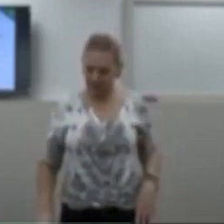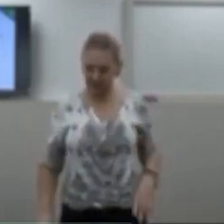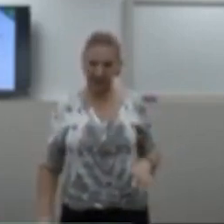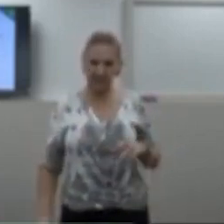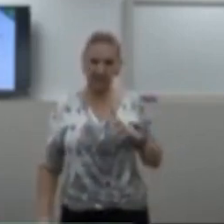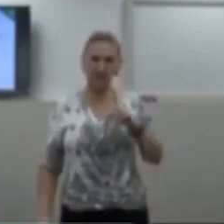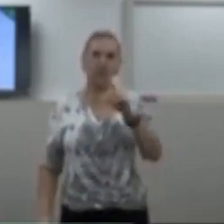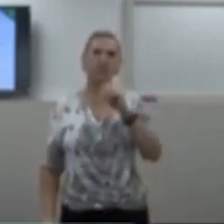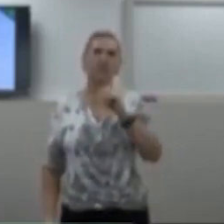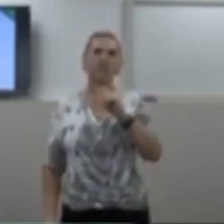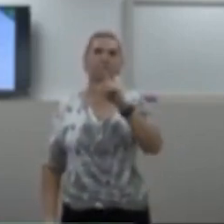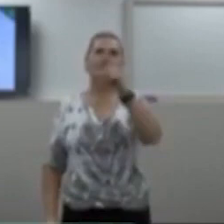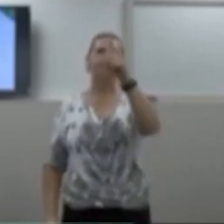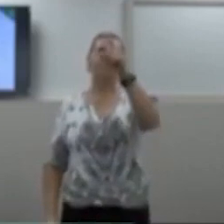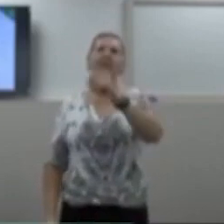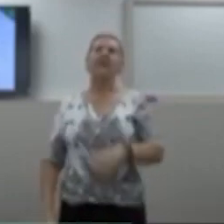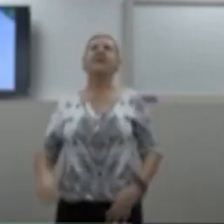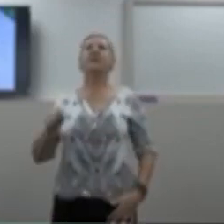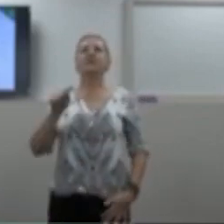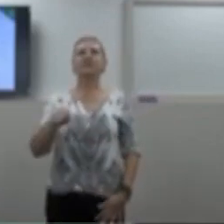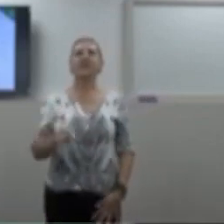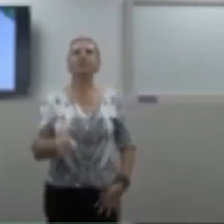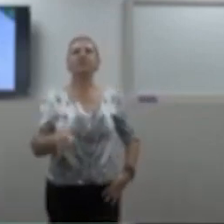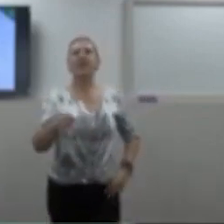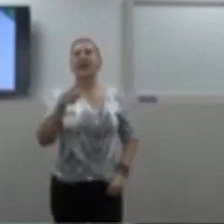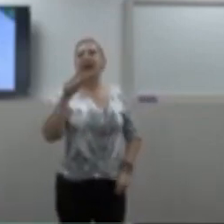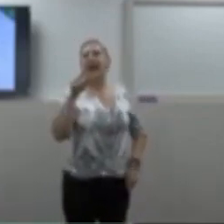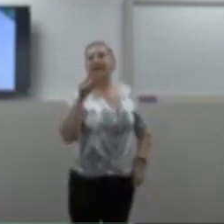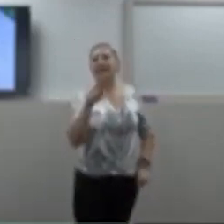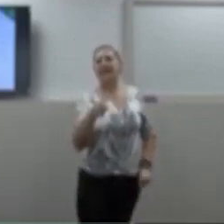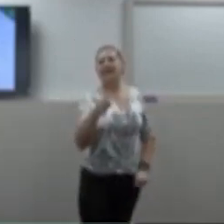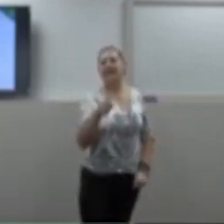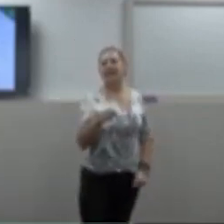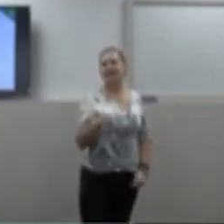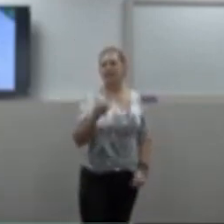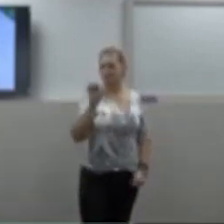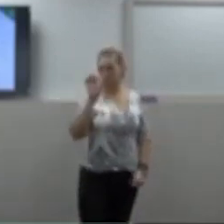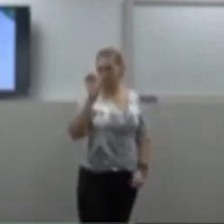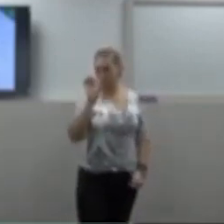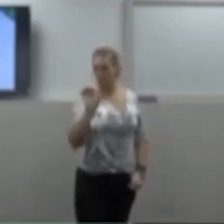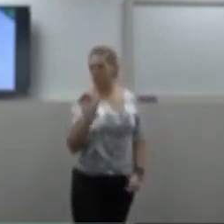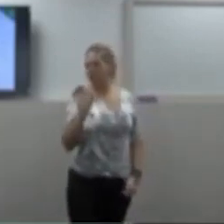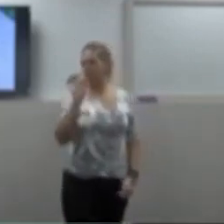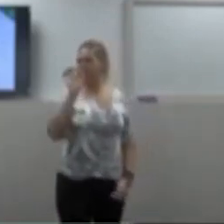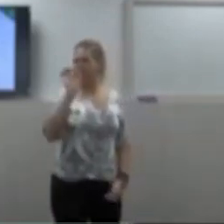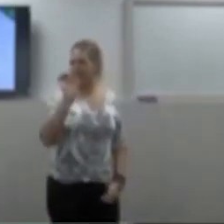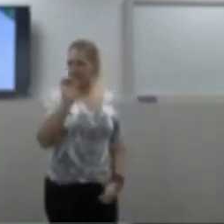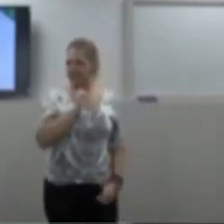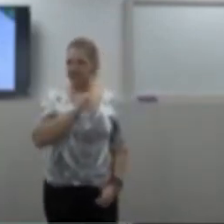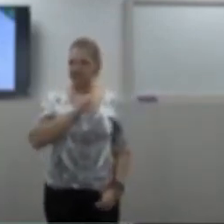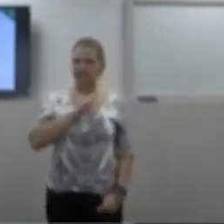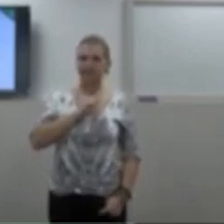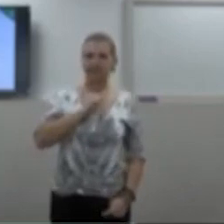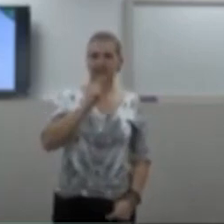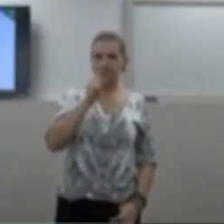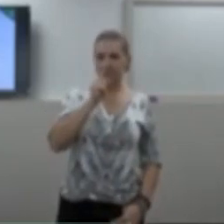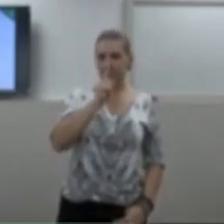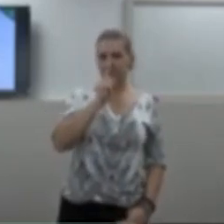isso? Parabéns, saída, é isso mesmo. E nós temos a tarefinha número